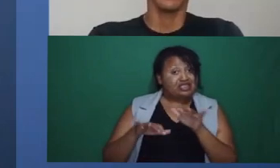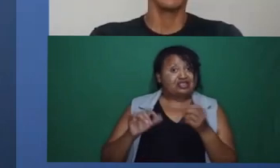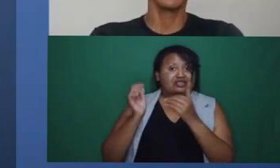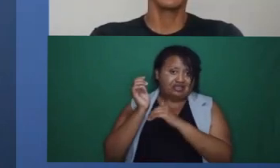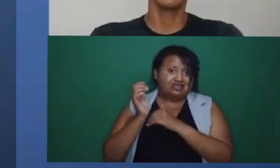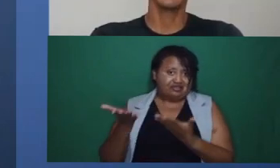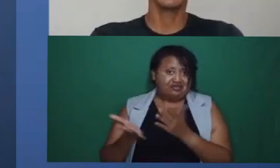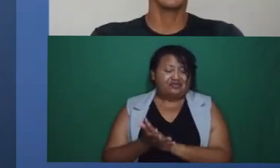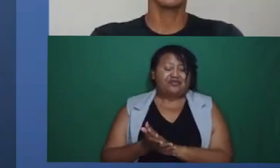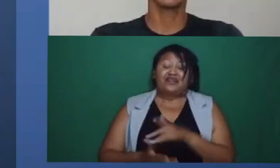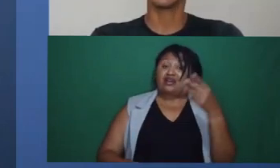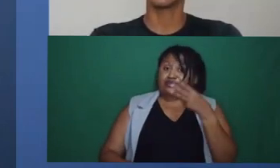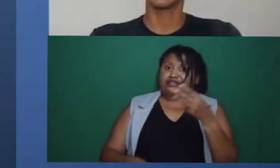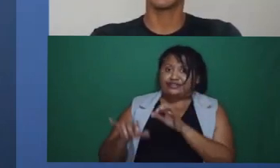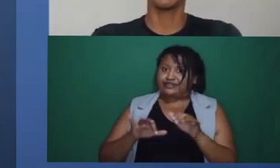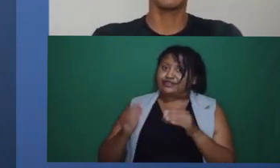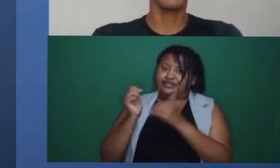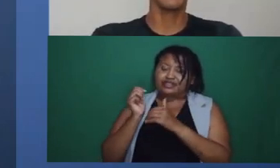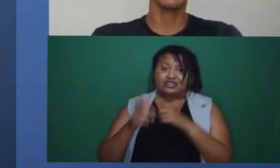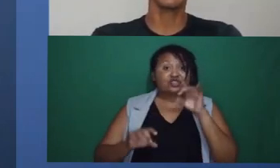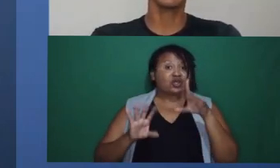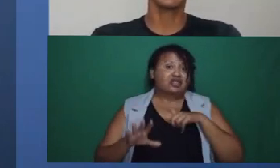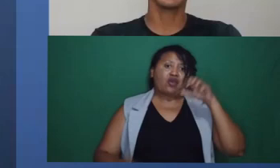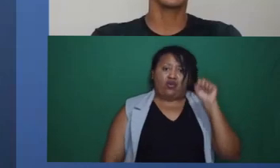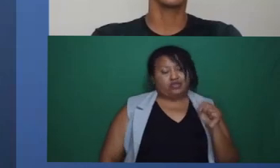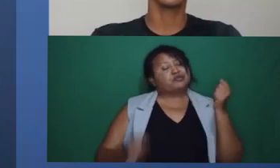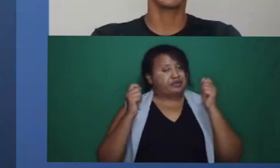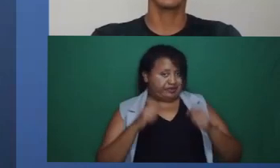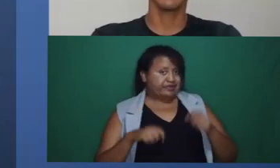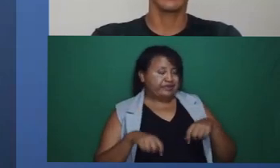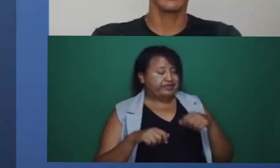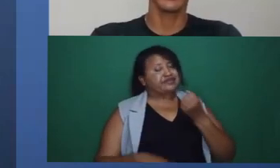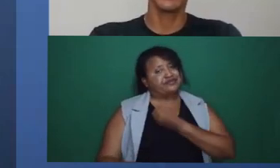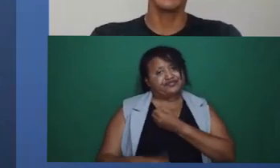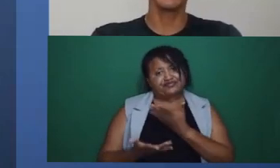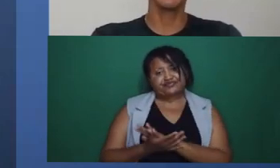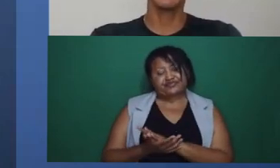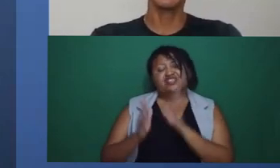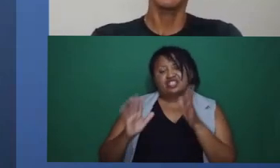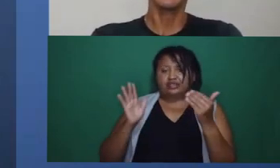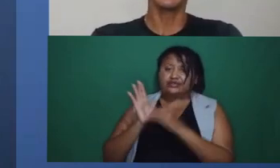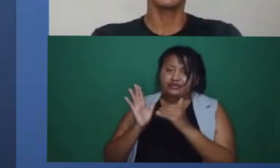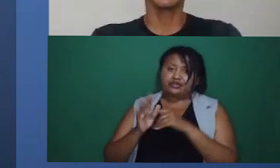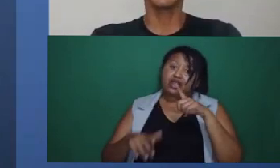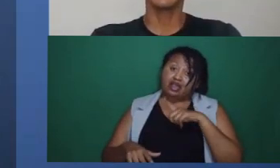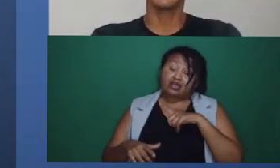no terceiro lista da senha eu só tenho 8 possibilidades de algarismos já no último dígito da senha